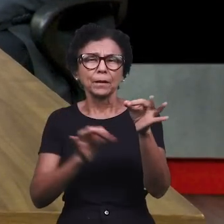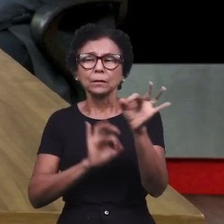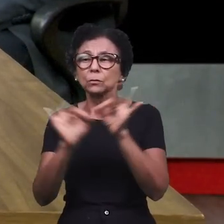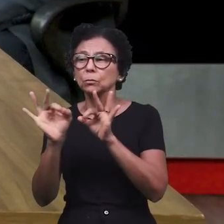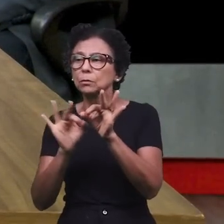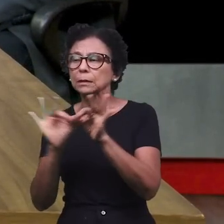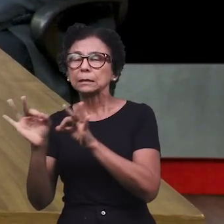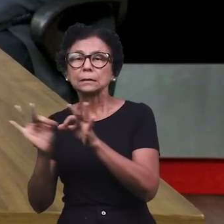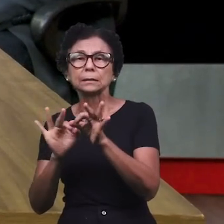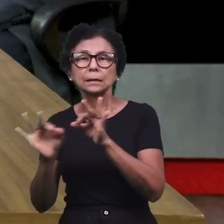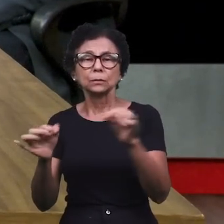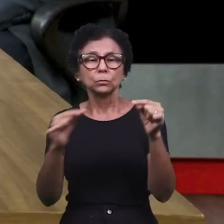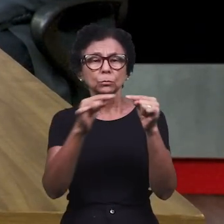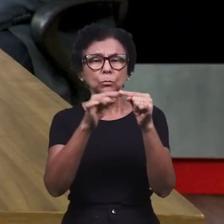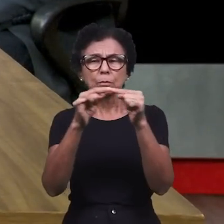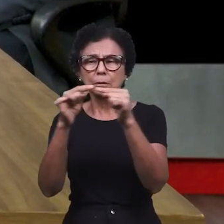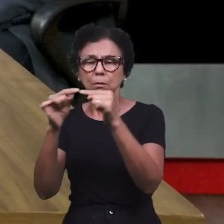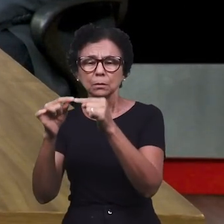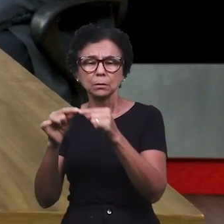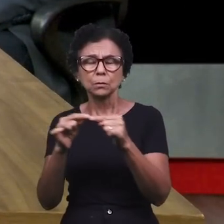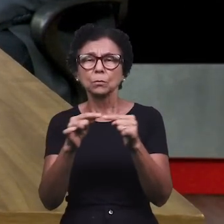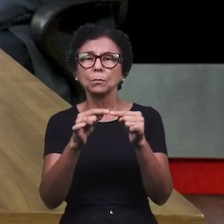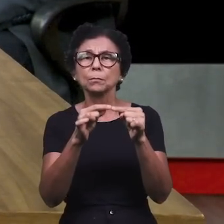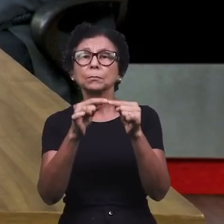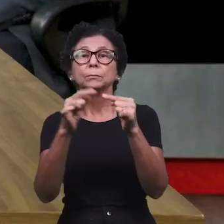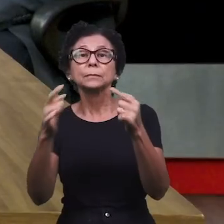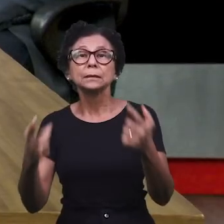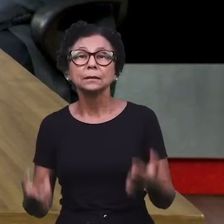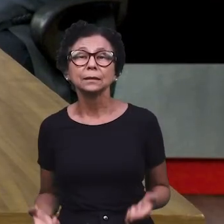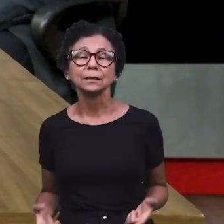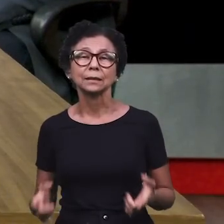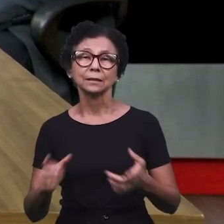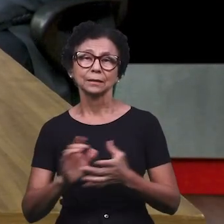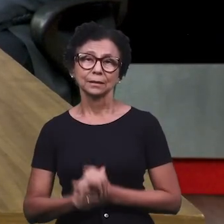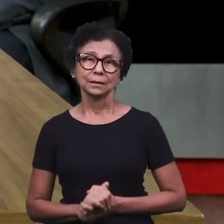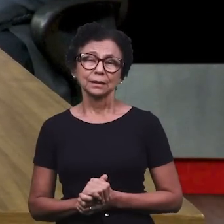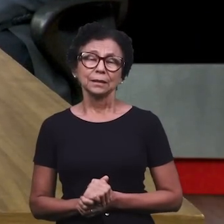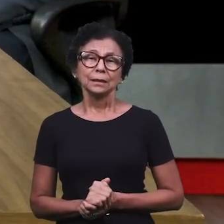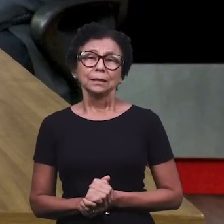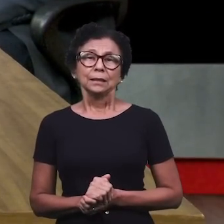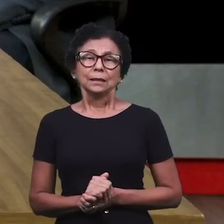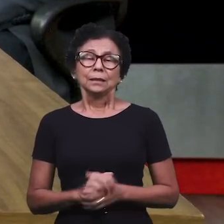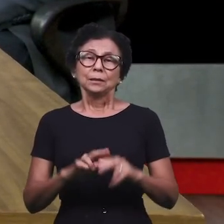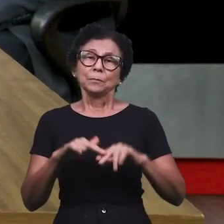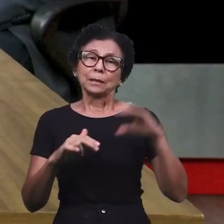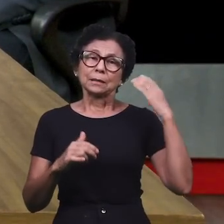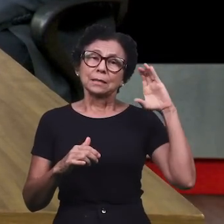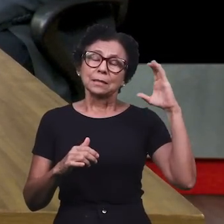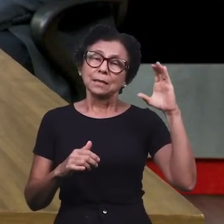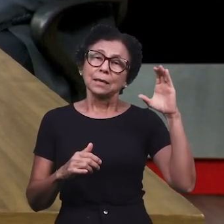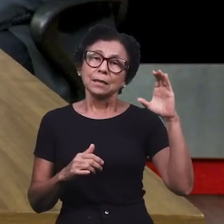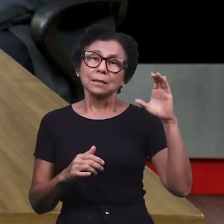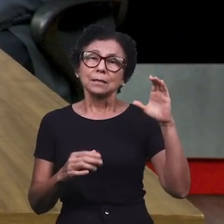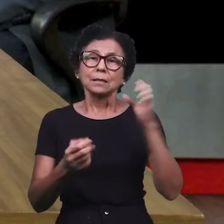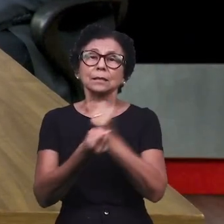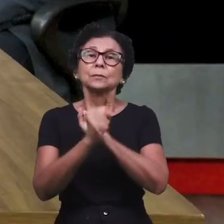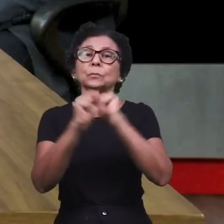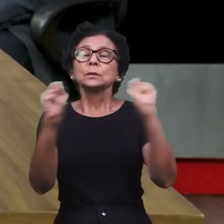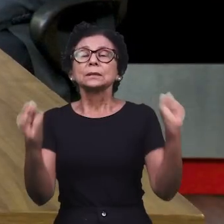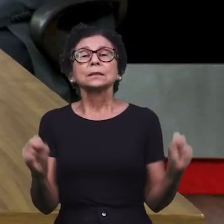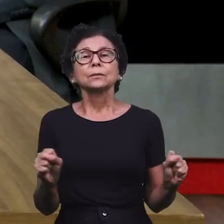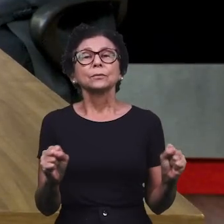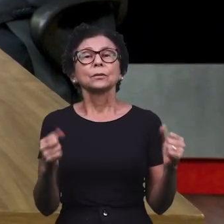funcionam de uma forma correta e que nós vemos que isso é, cientificamente falando, impossível. Por quê? Porque